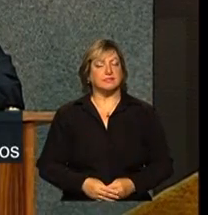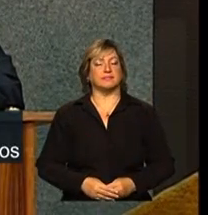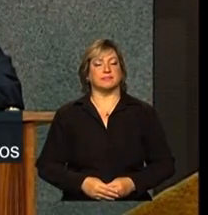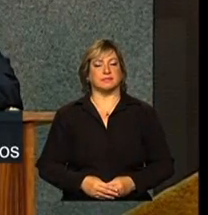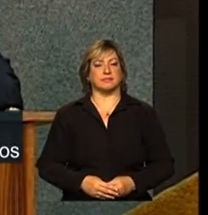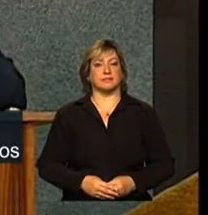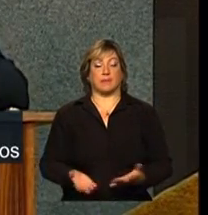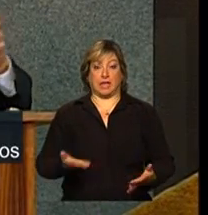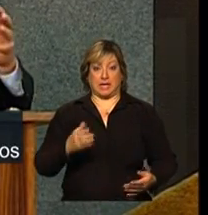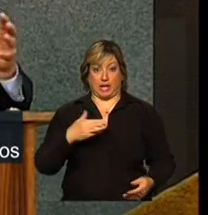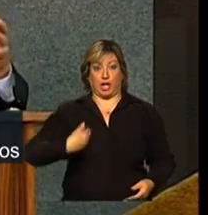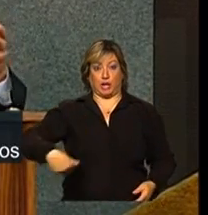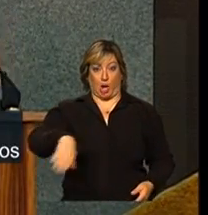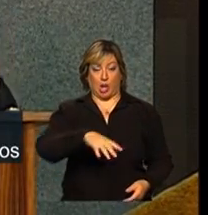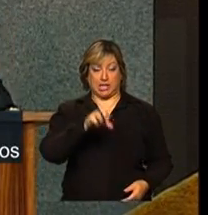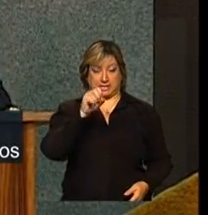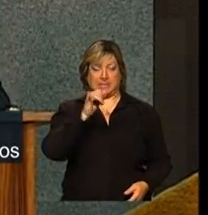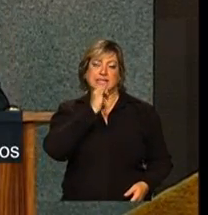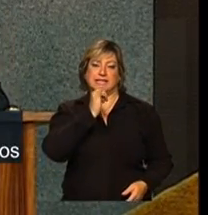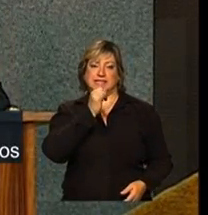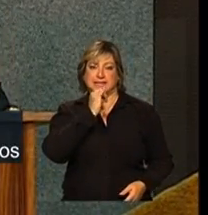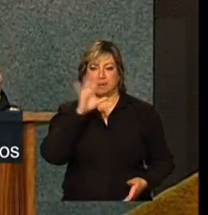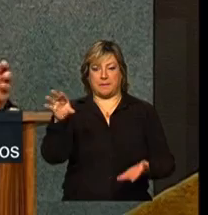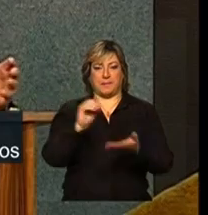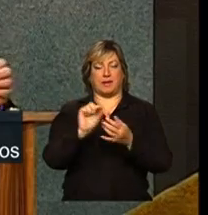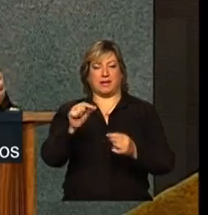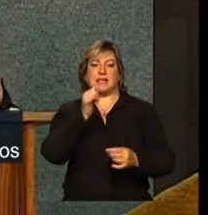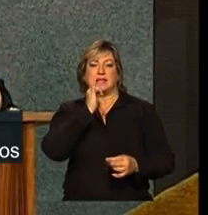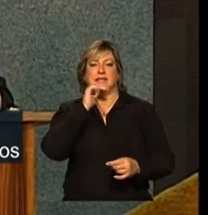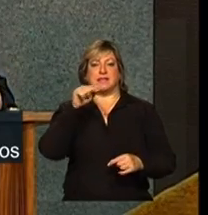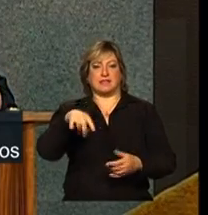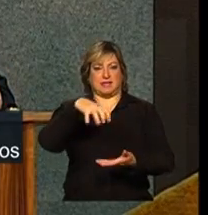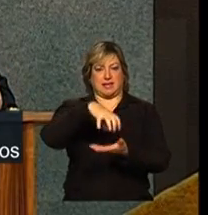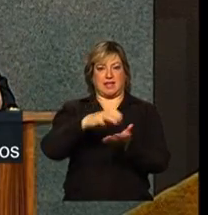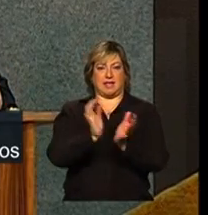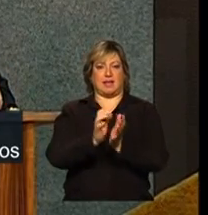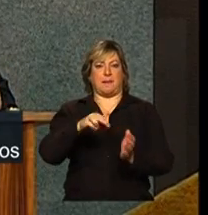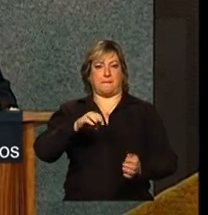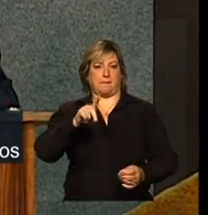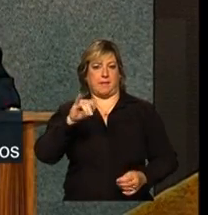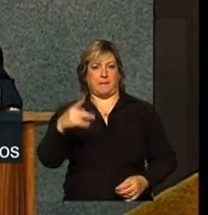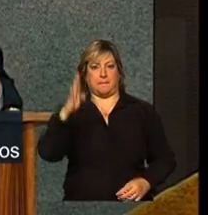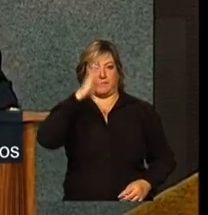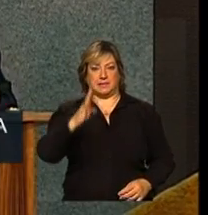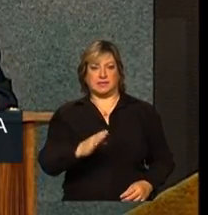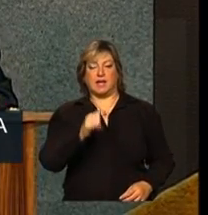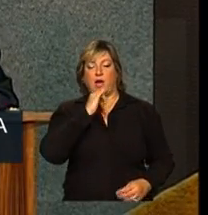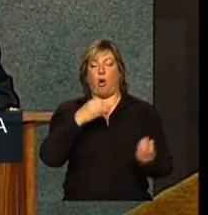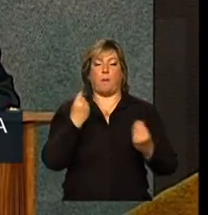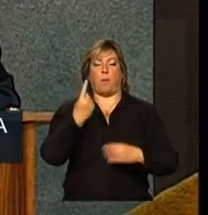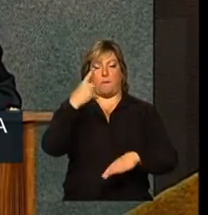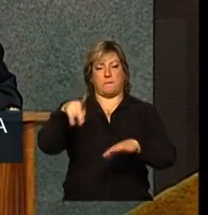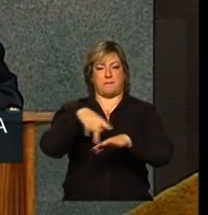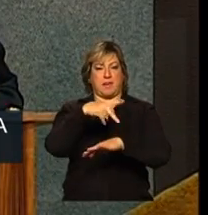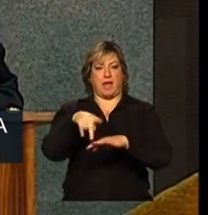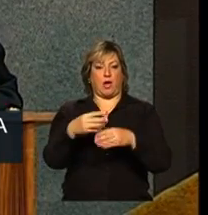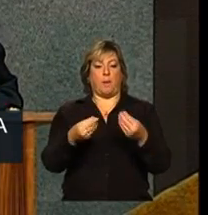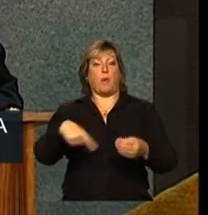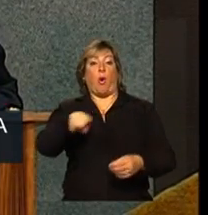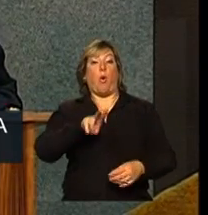Nós, se fôssemos pegar a classe média brasileira como um país, pela sua capacidade de